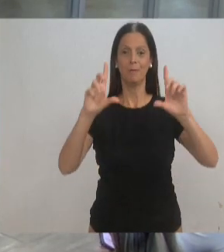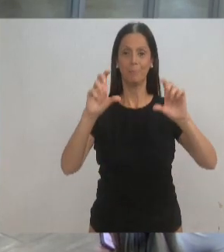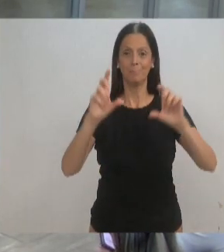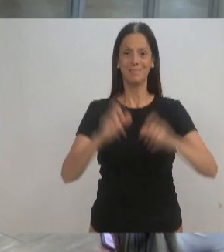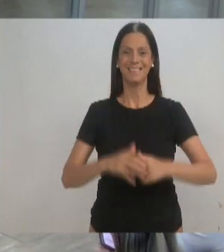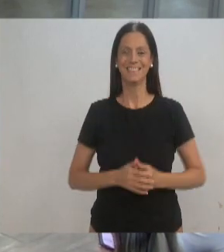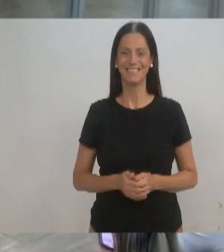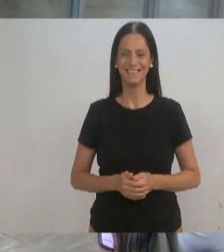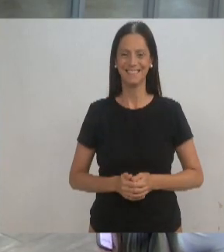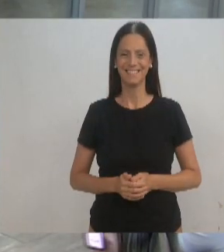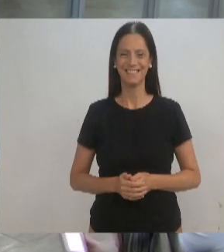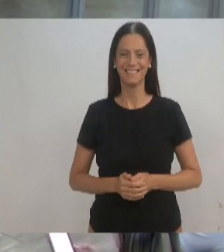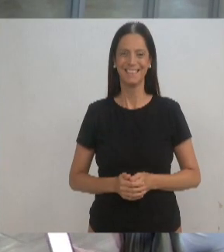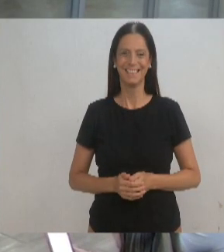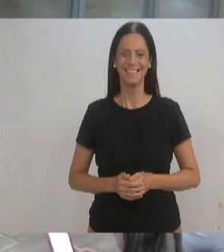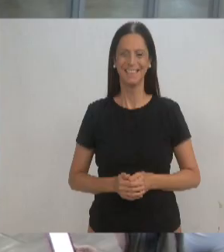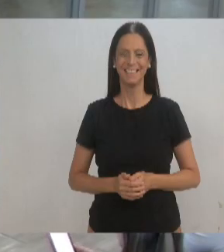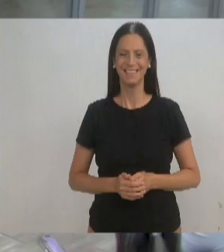Cri.